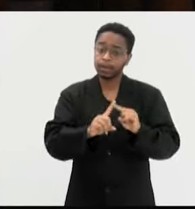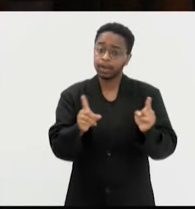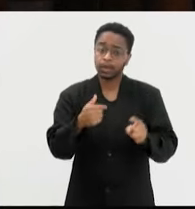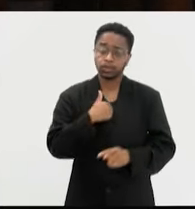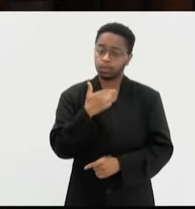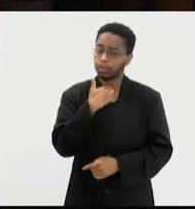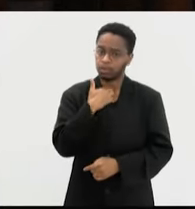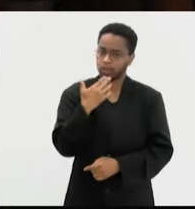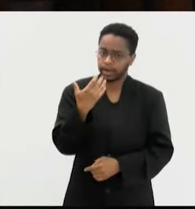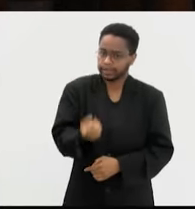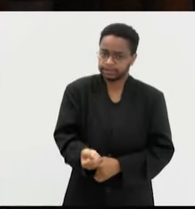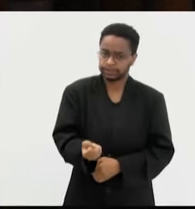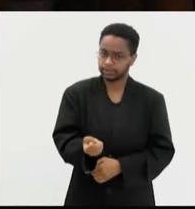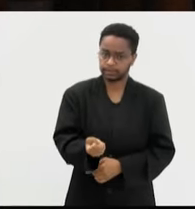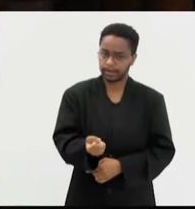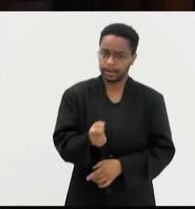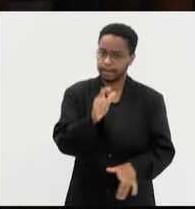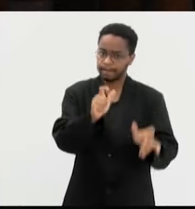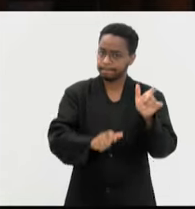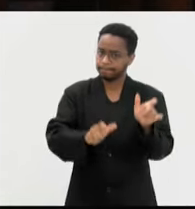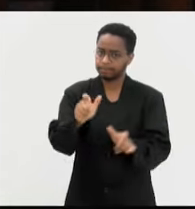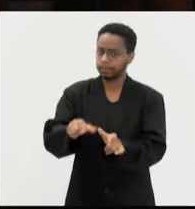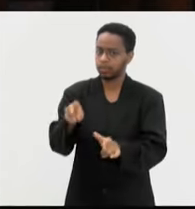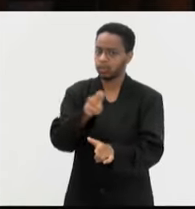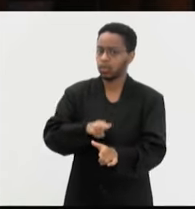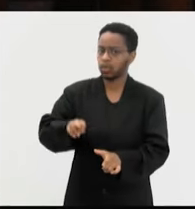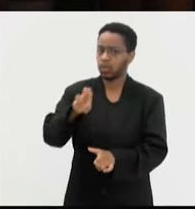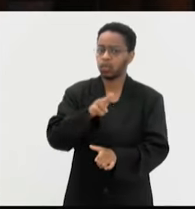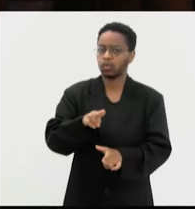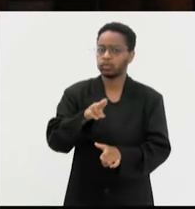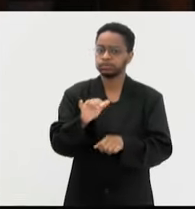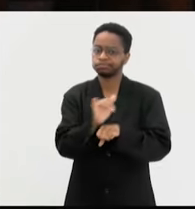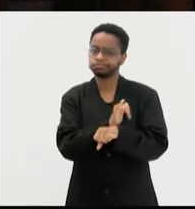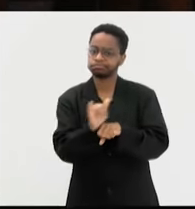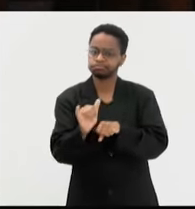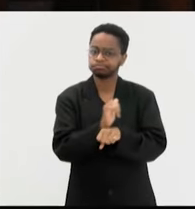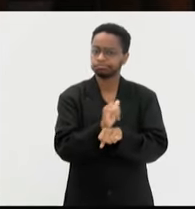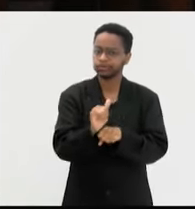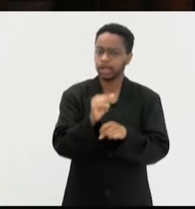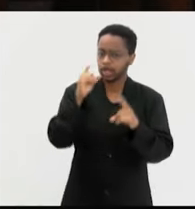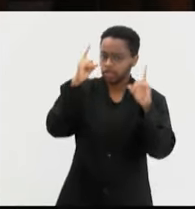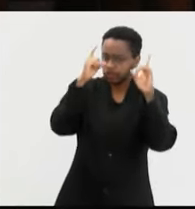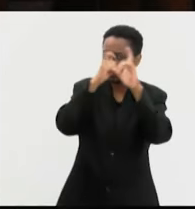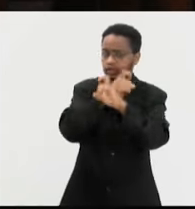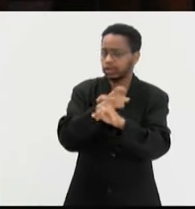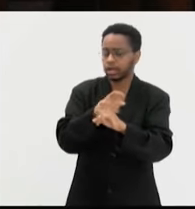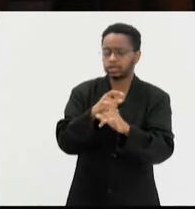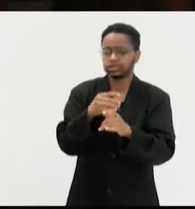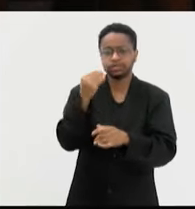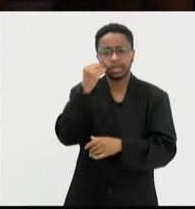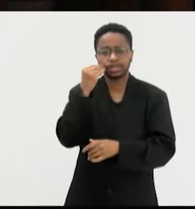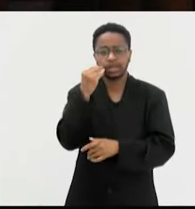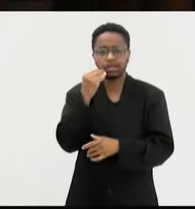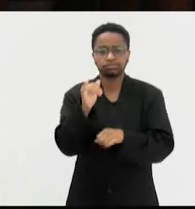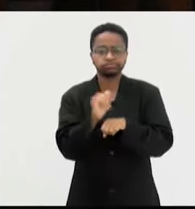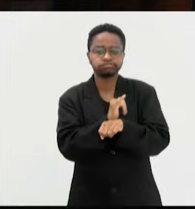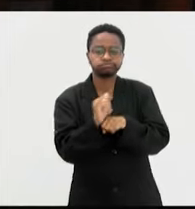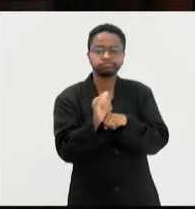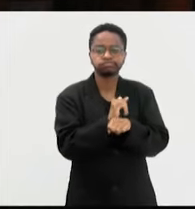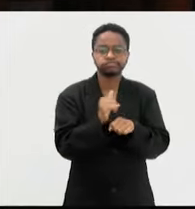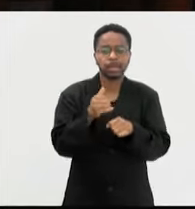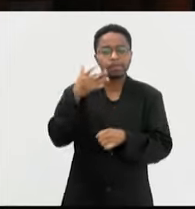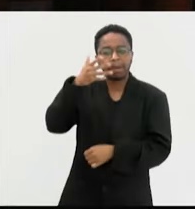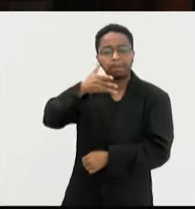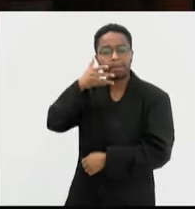admitir que as pessoas ficam utilizando esse trampolim essa dificuldade da Tropa para fazer ulim político